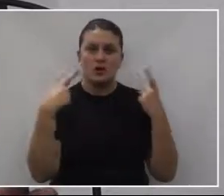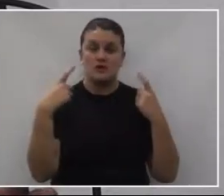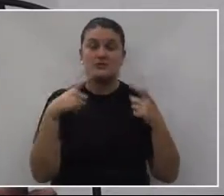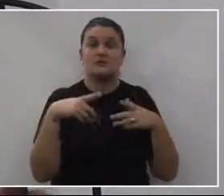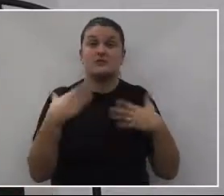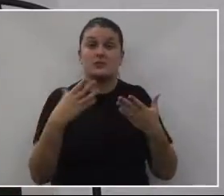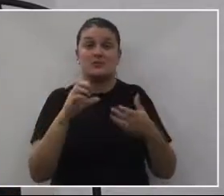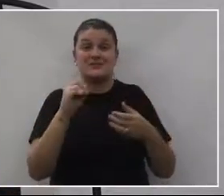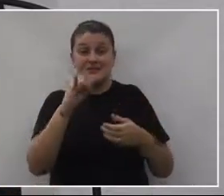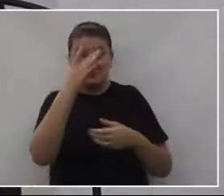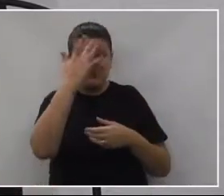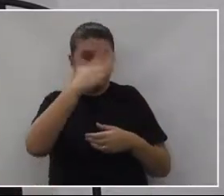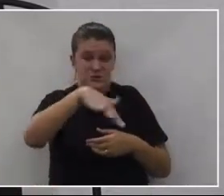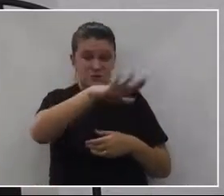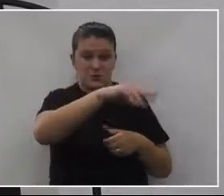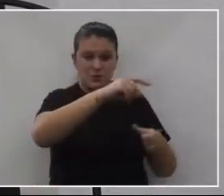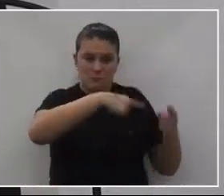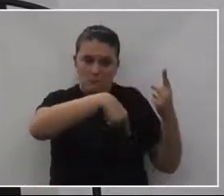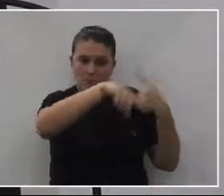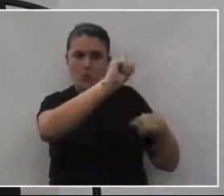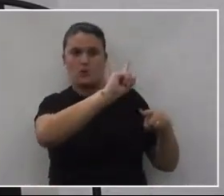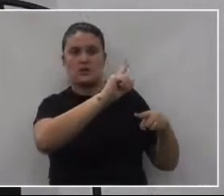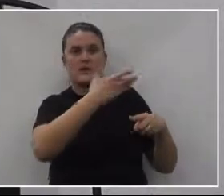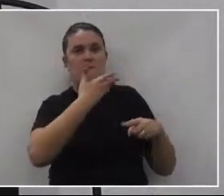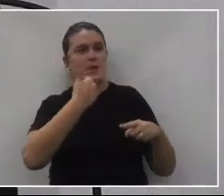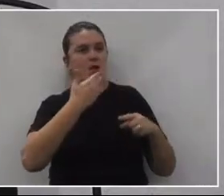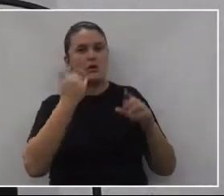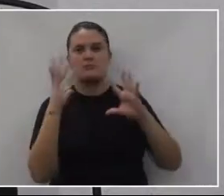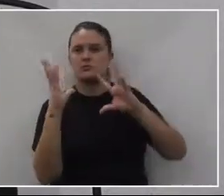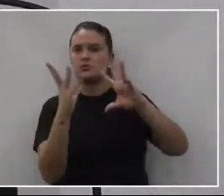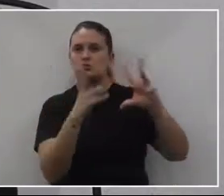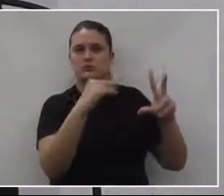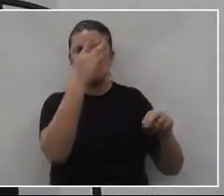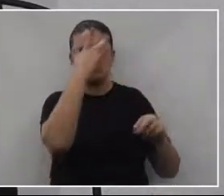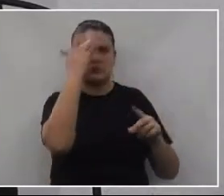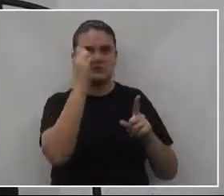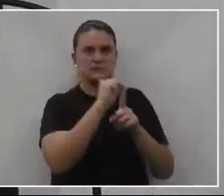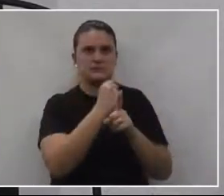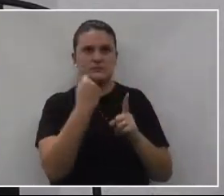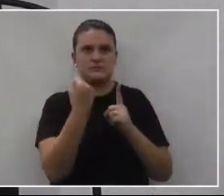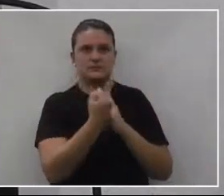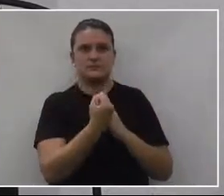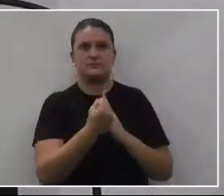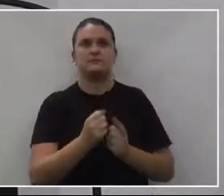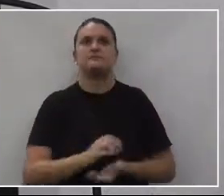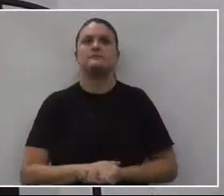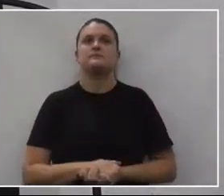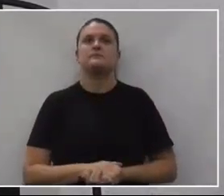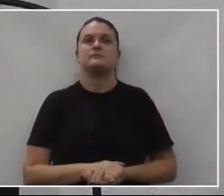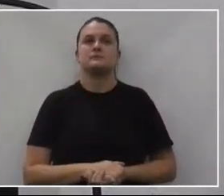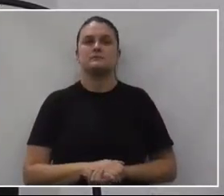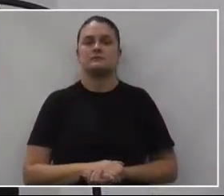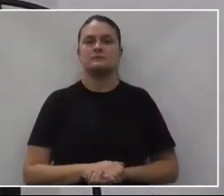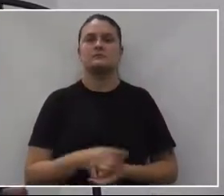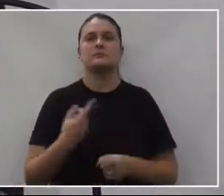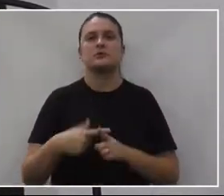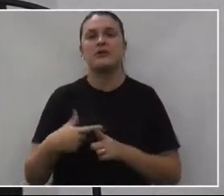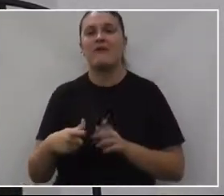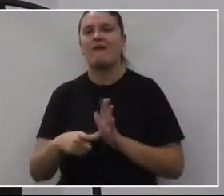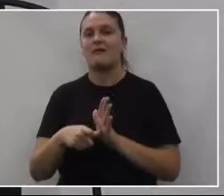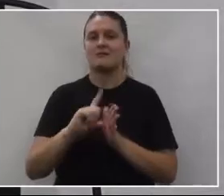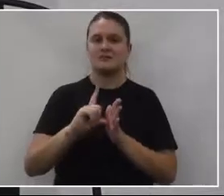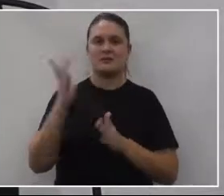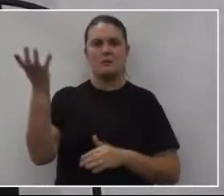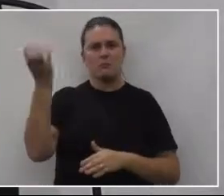que está nas nossas mãos, né? Enquanto exercemos a função para a qual fomos escolhidos, ou antes da aposentadoria num